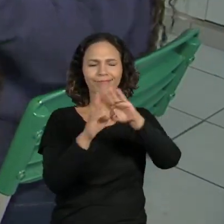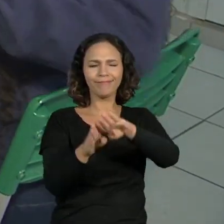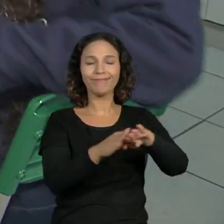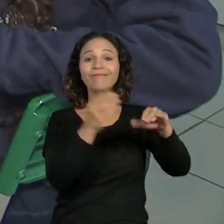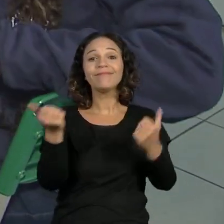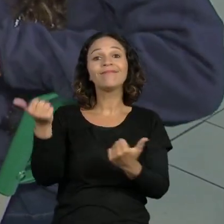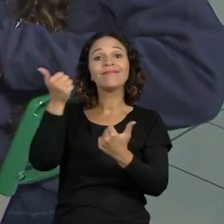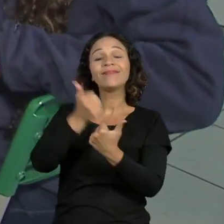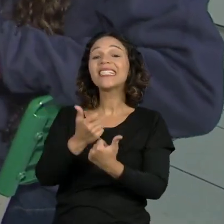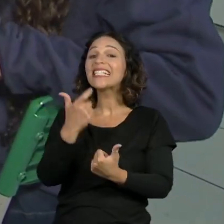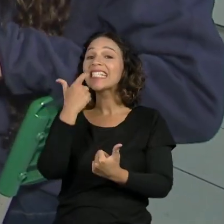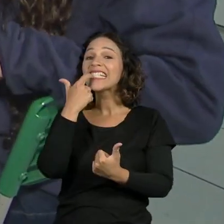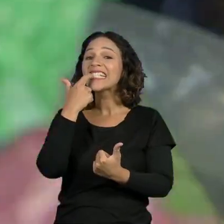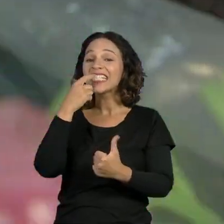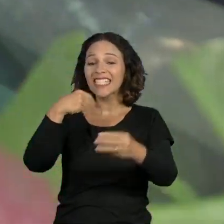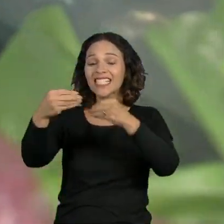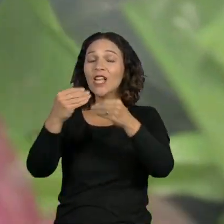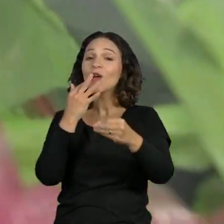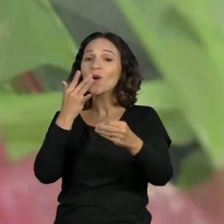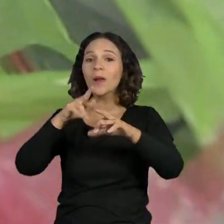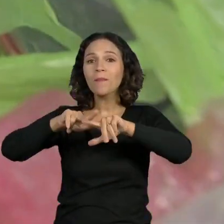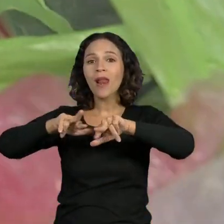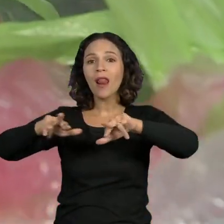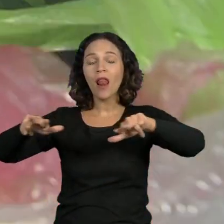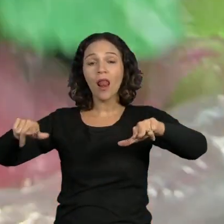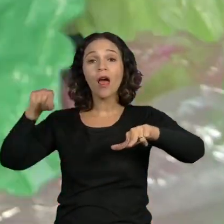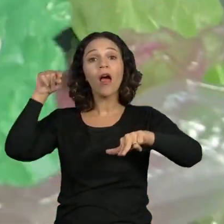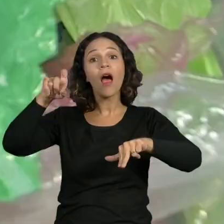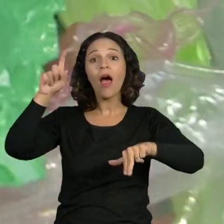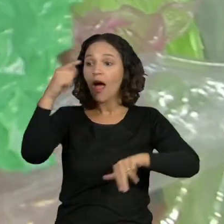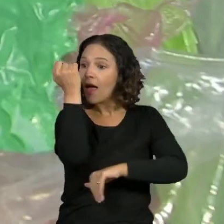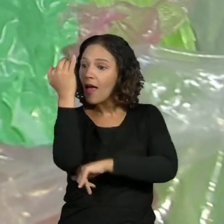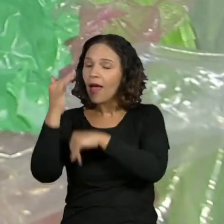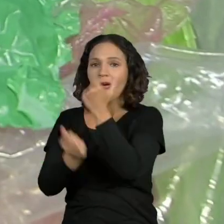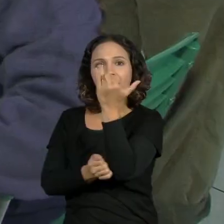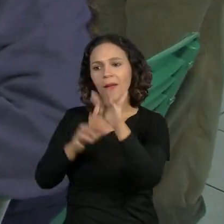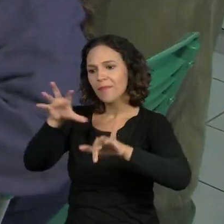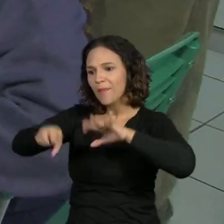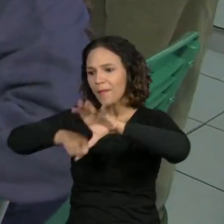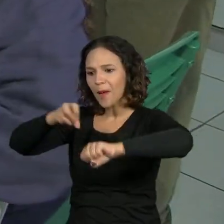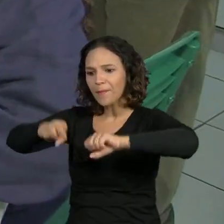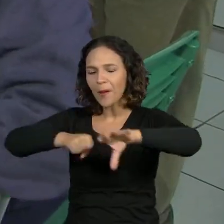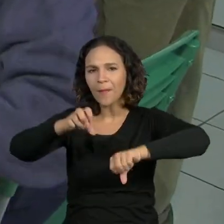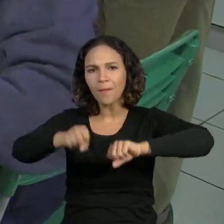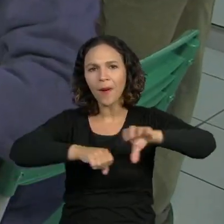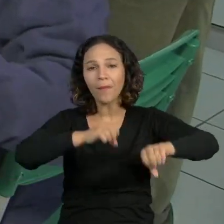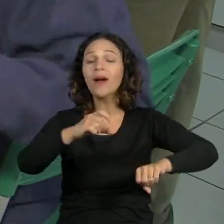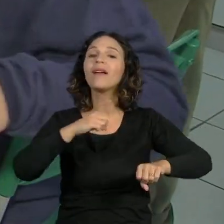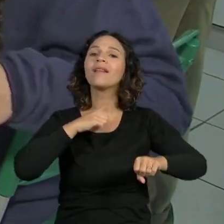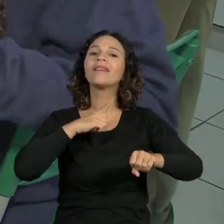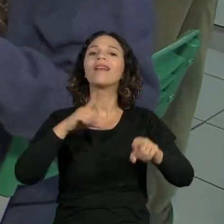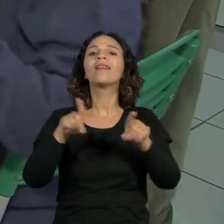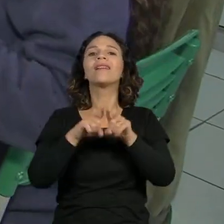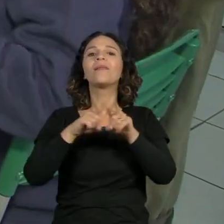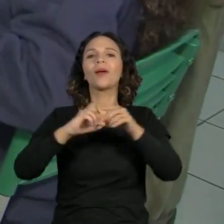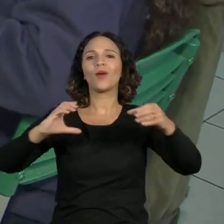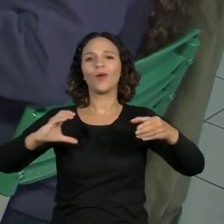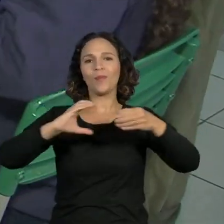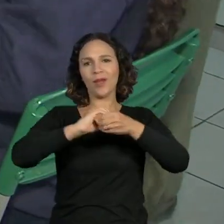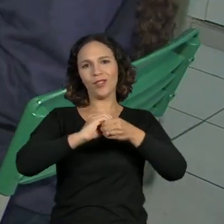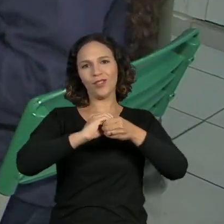plásticas coloridas descartadas, retiradas do meio ambiente ou recolhidas em cooperativas de